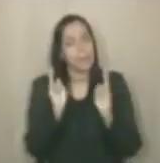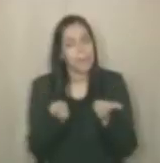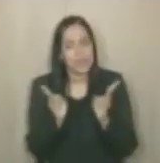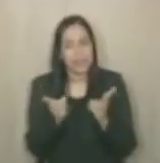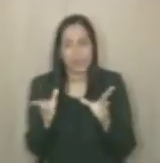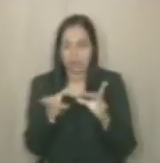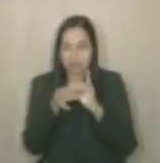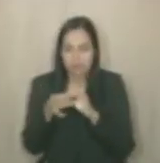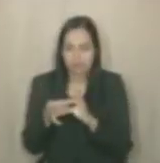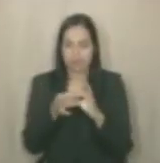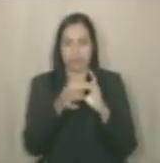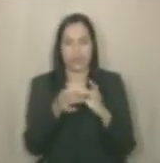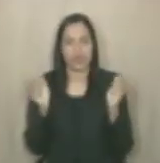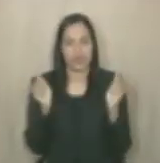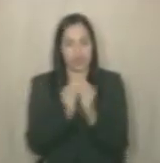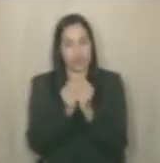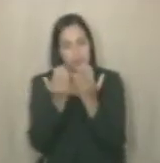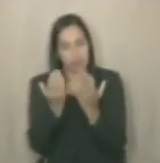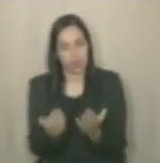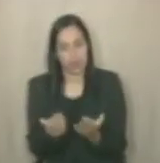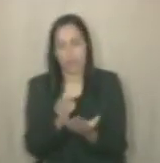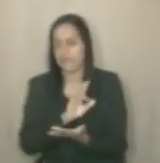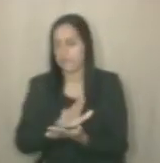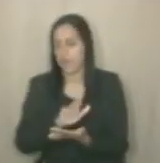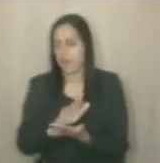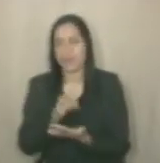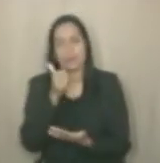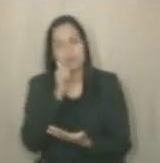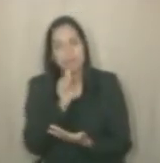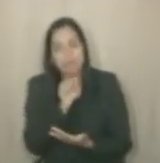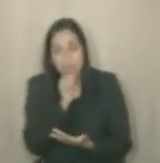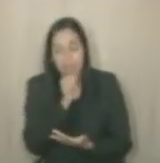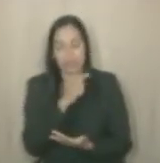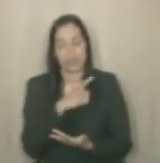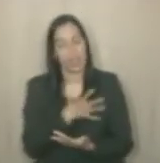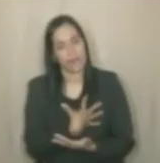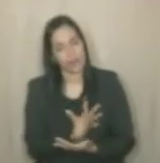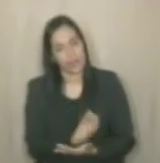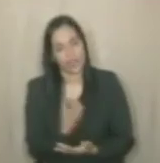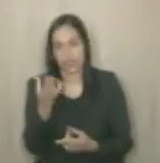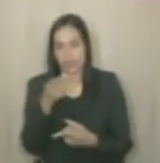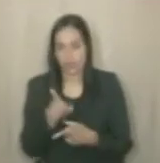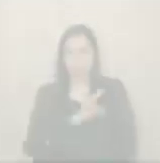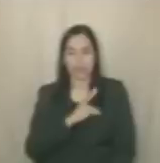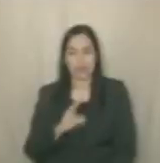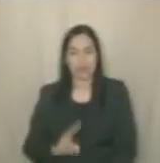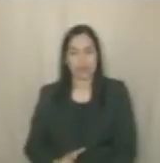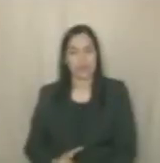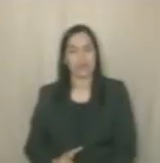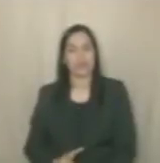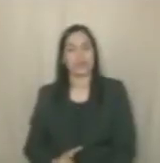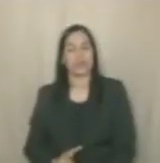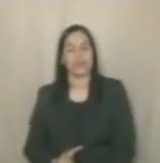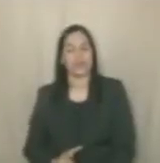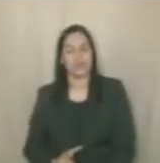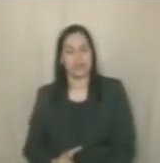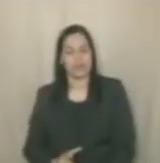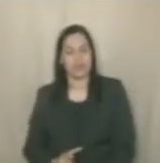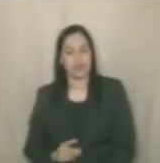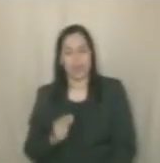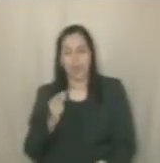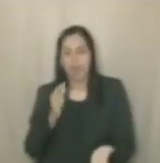Vossa Excelência e a muitas outras mães que têm filhos com deficiência. Eu repudio